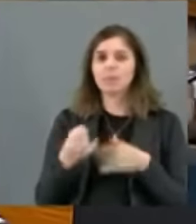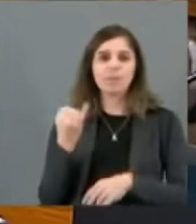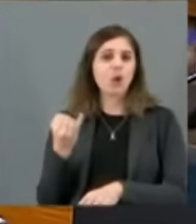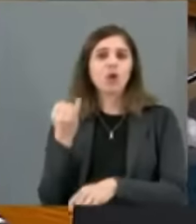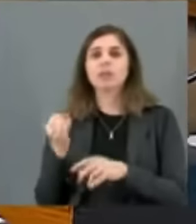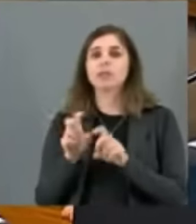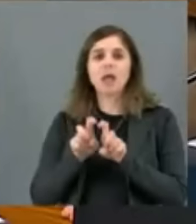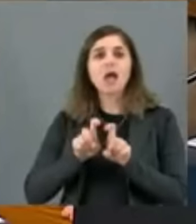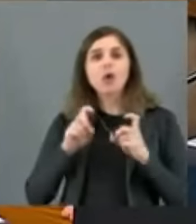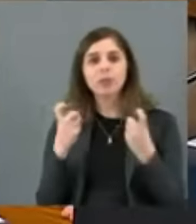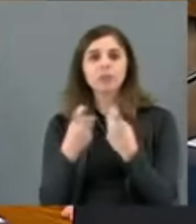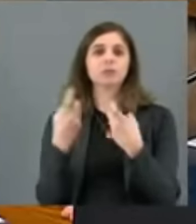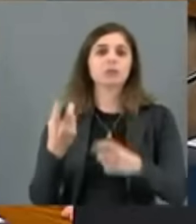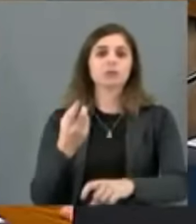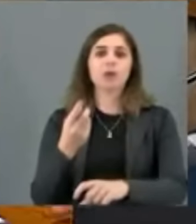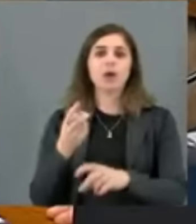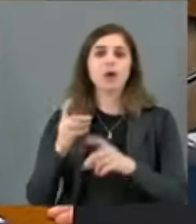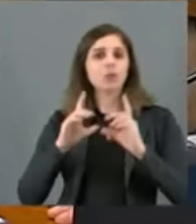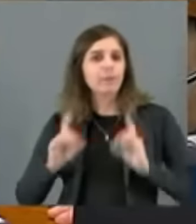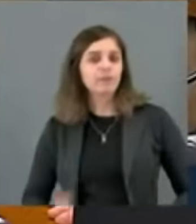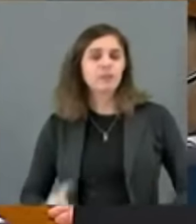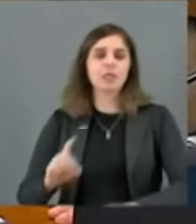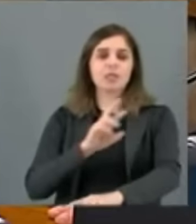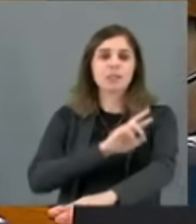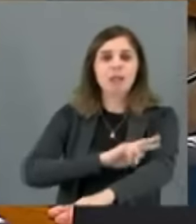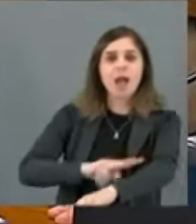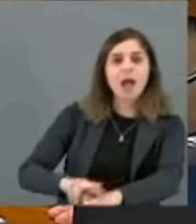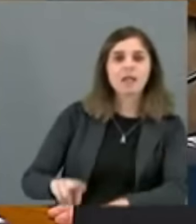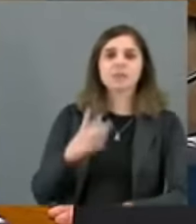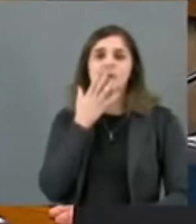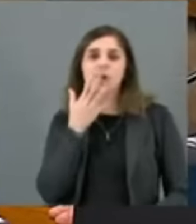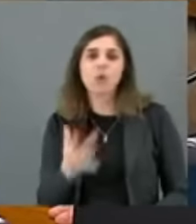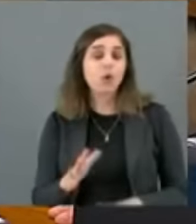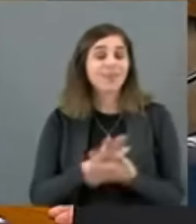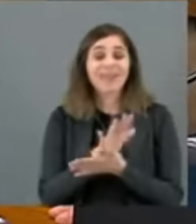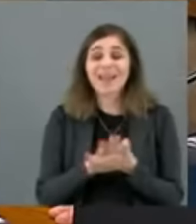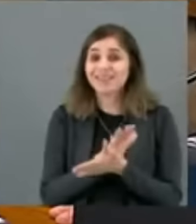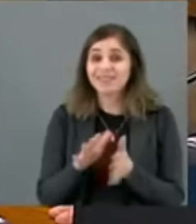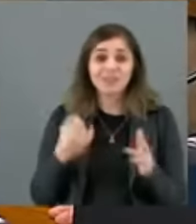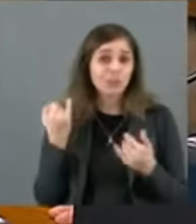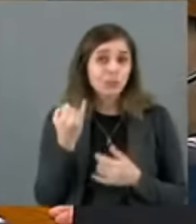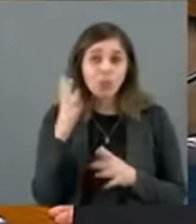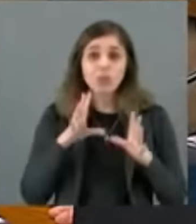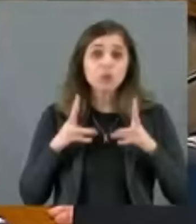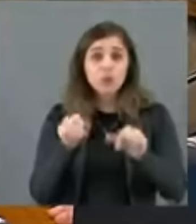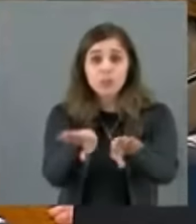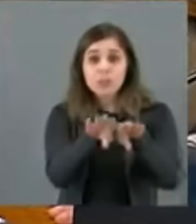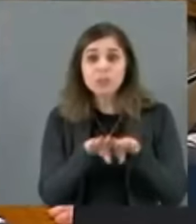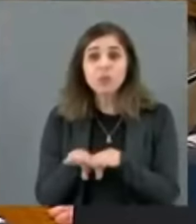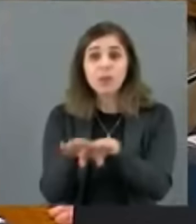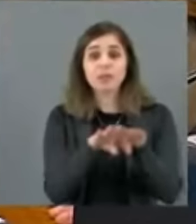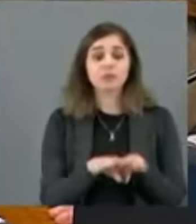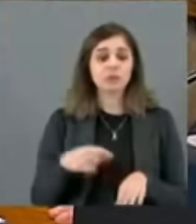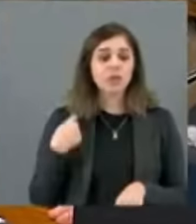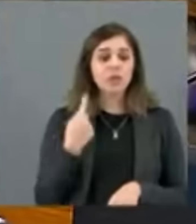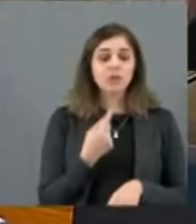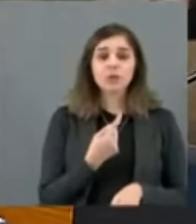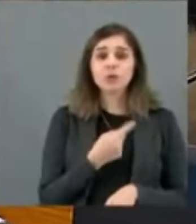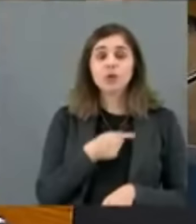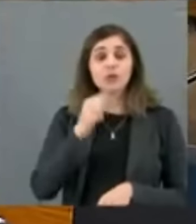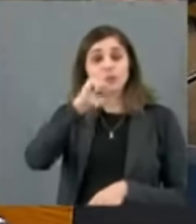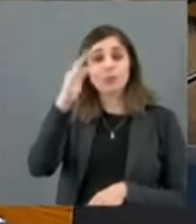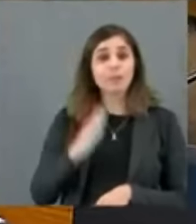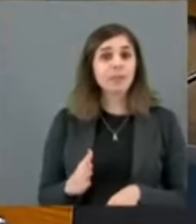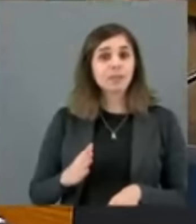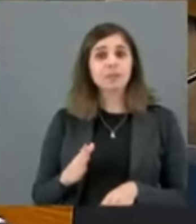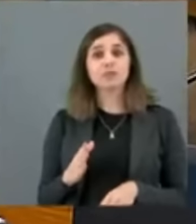ou pessoa com deficiência. E que, infelizmente, nós ainda estamos longe deste Brasil tão igual. Que,